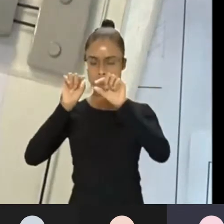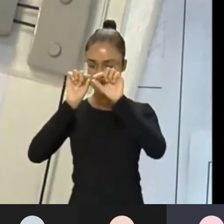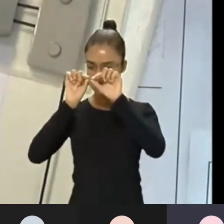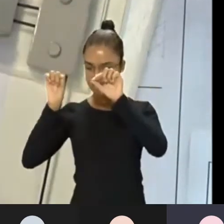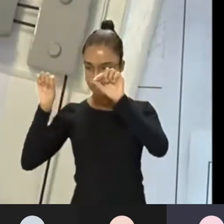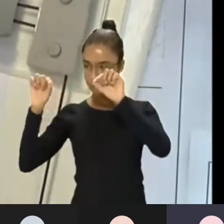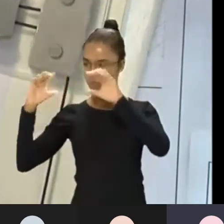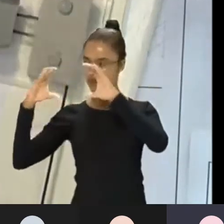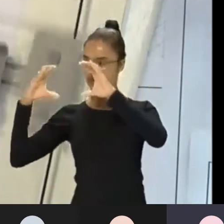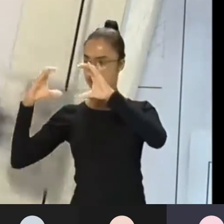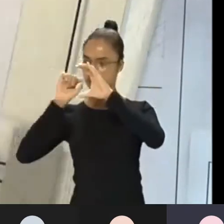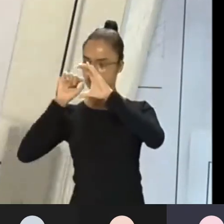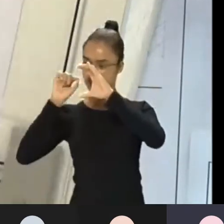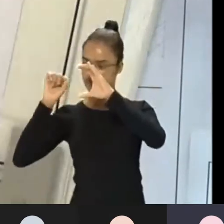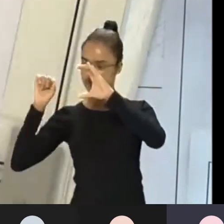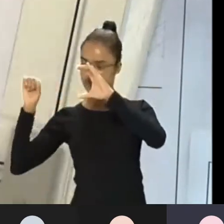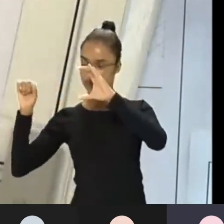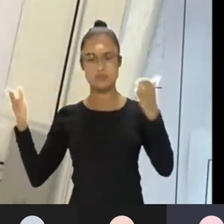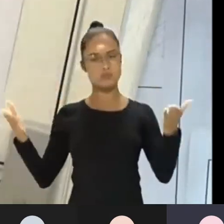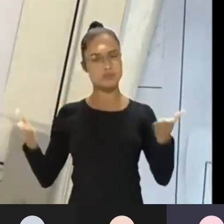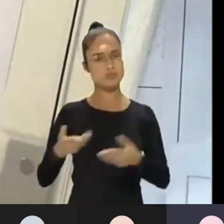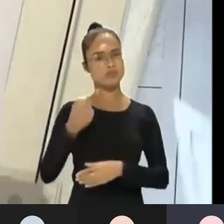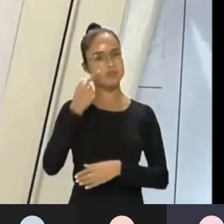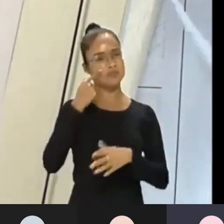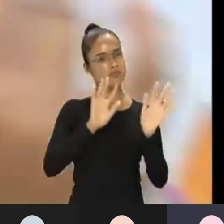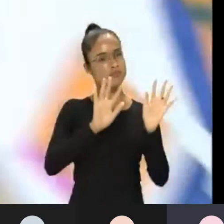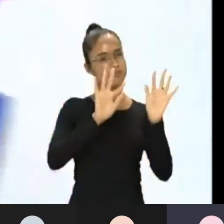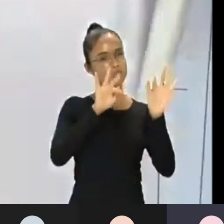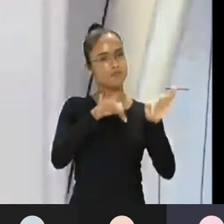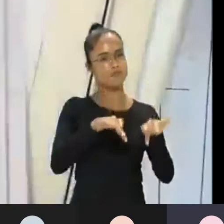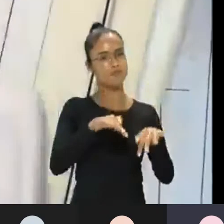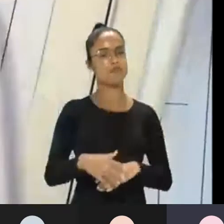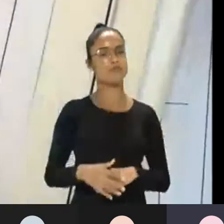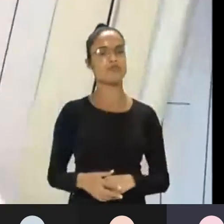isso, nós finalizamos aqui, então,